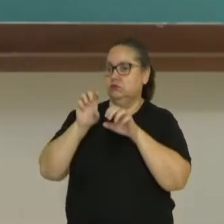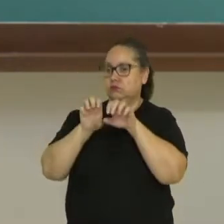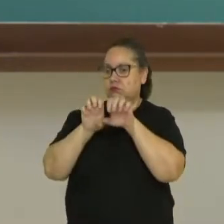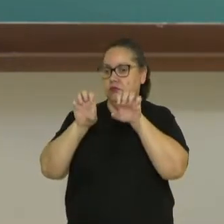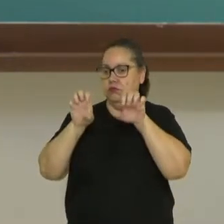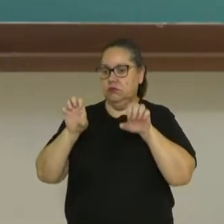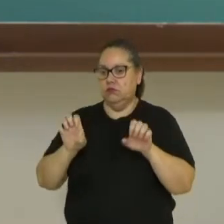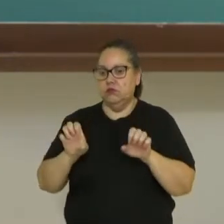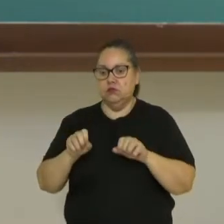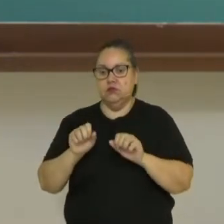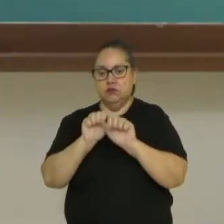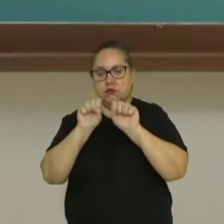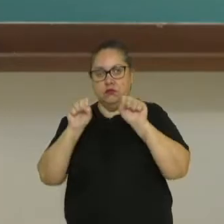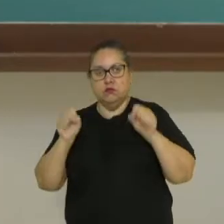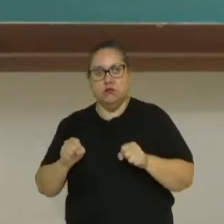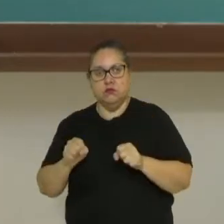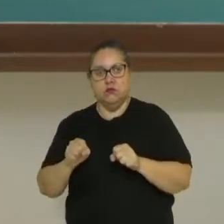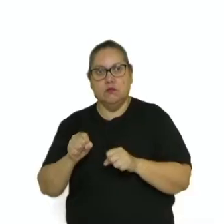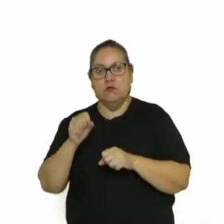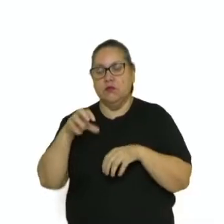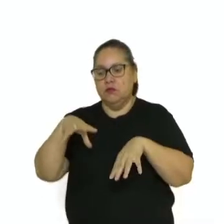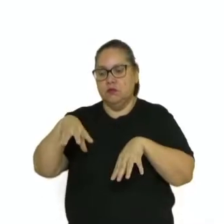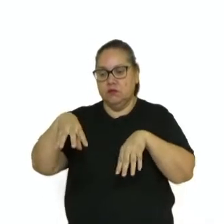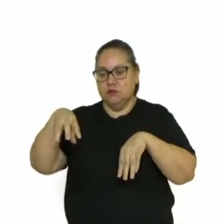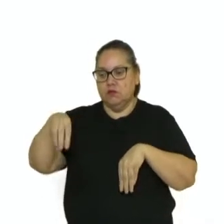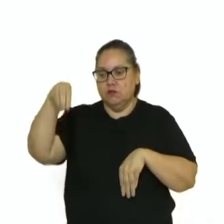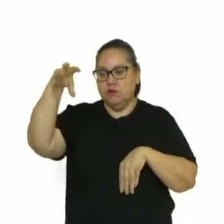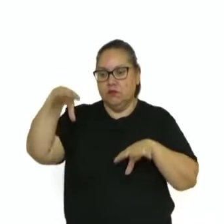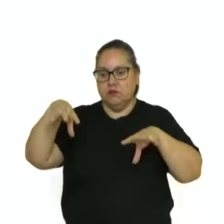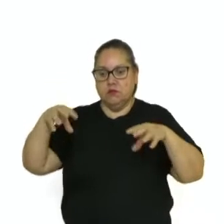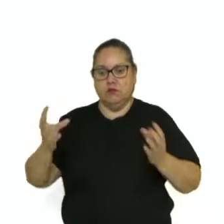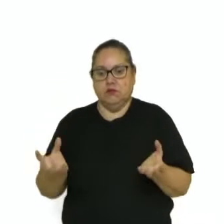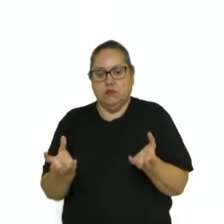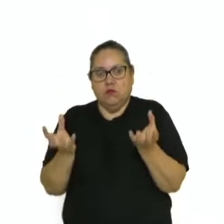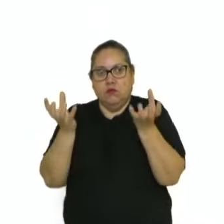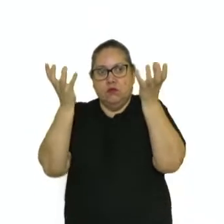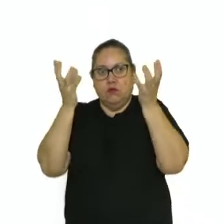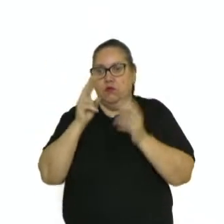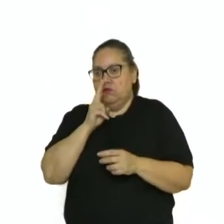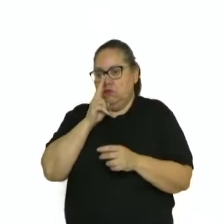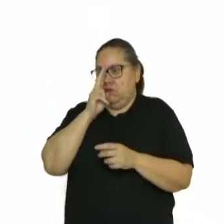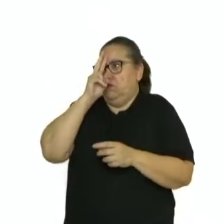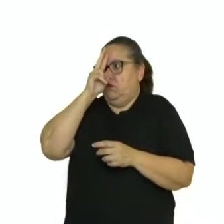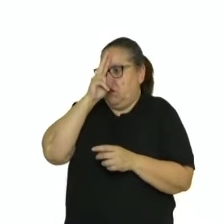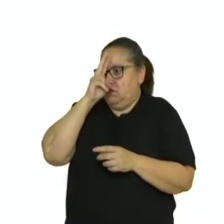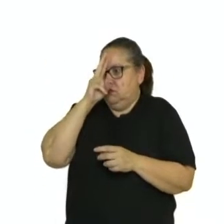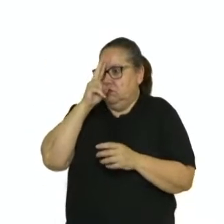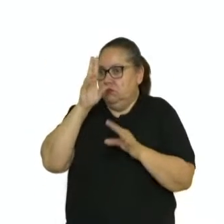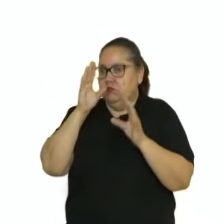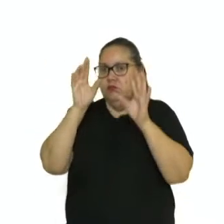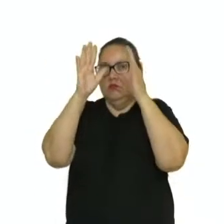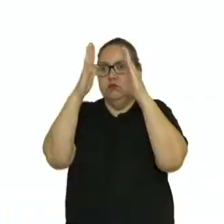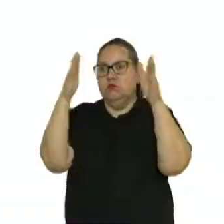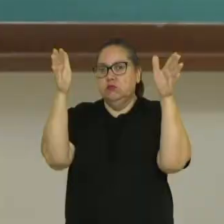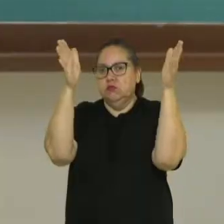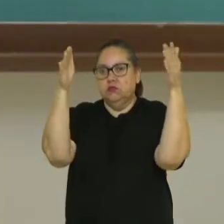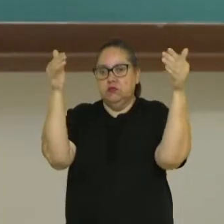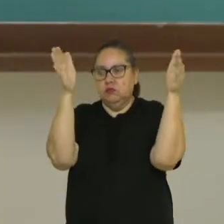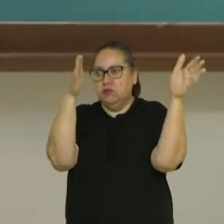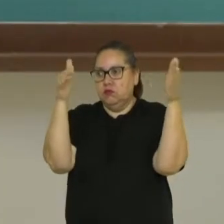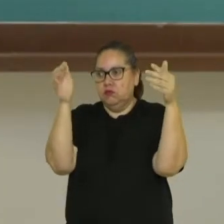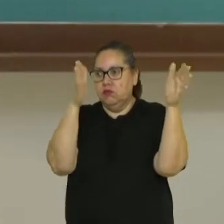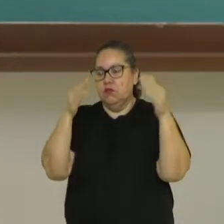sistema feudal. Nessa imagem aqui nós conseguimos ver ali a fortificação, né, o castelo onde